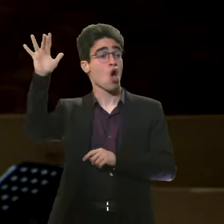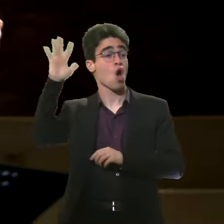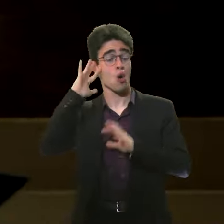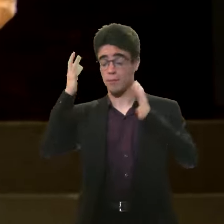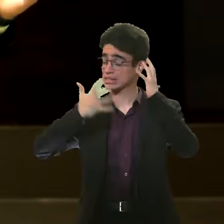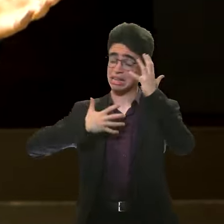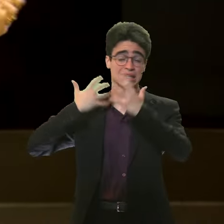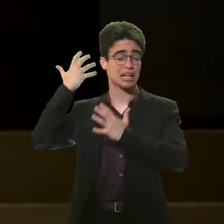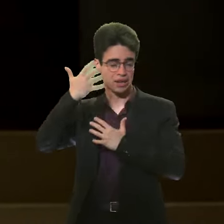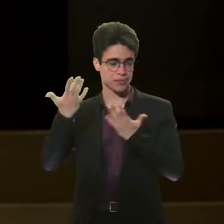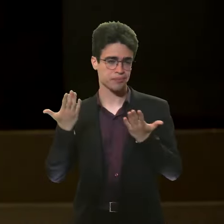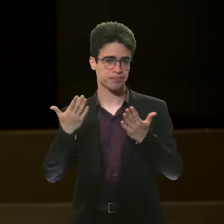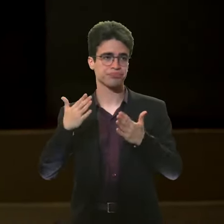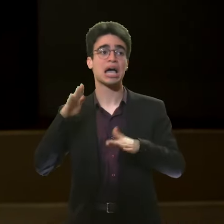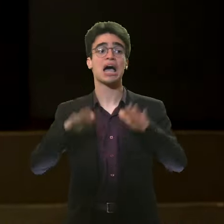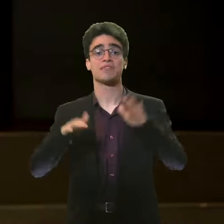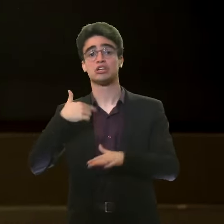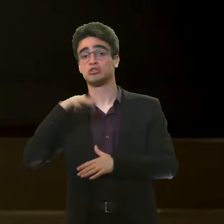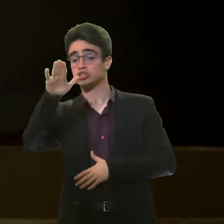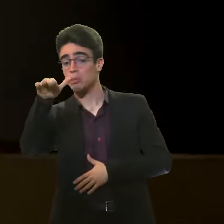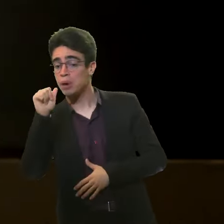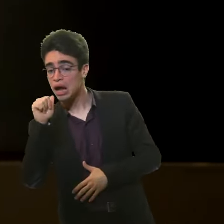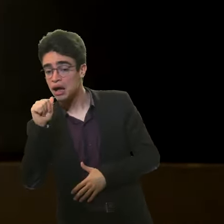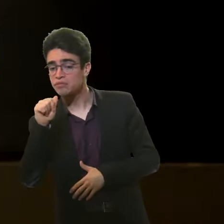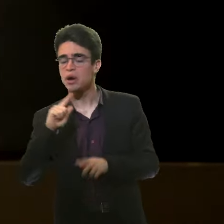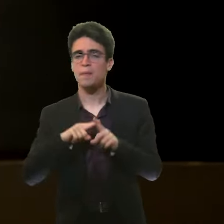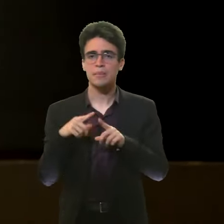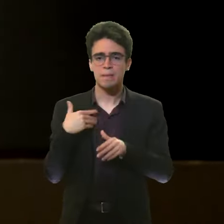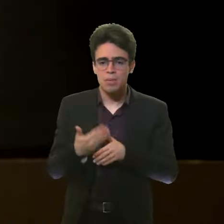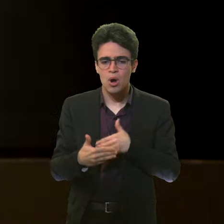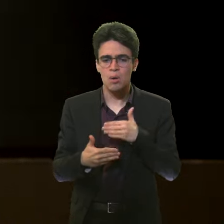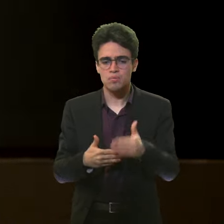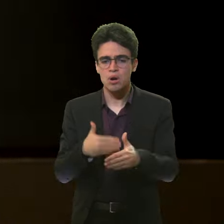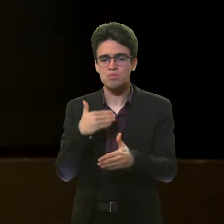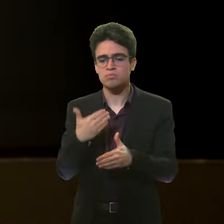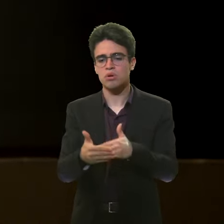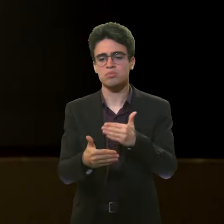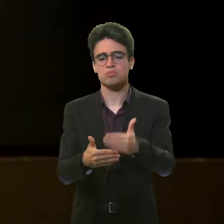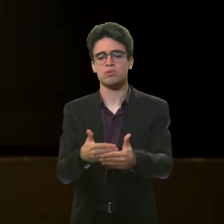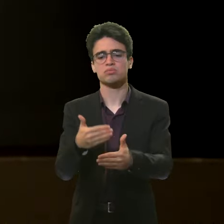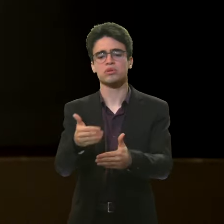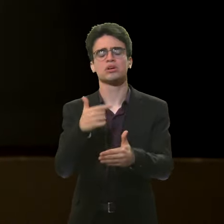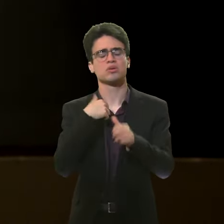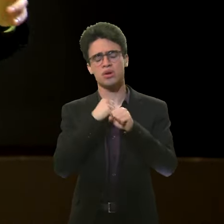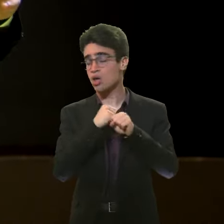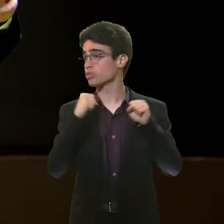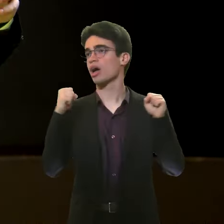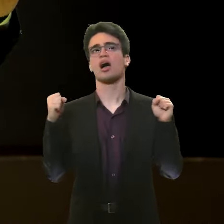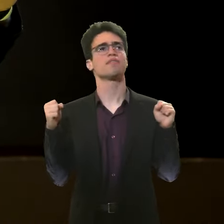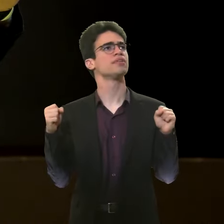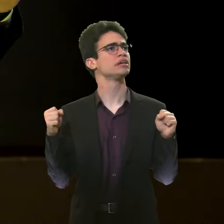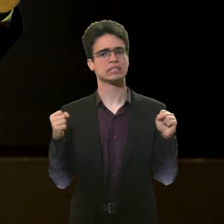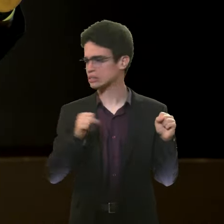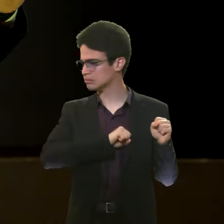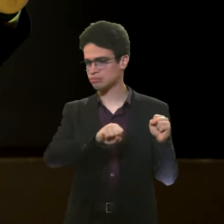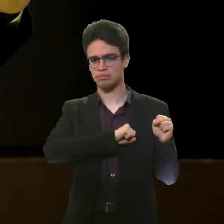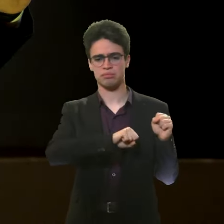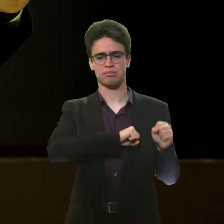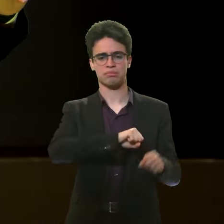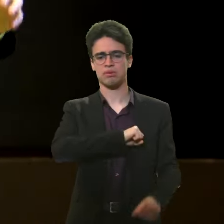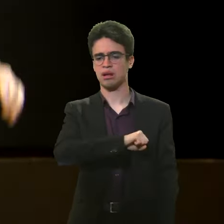Algumas vezes eu chamava, mas pouco a pouco, eu acordava, coração